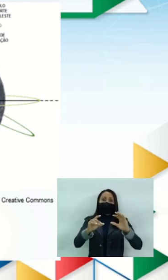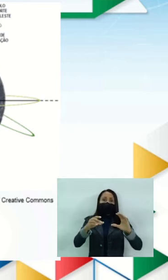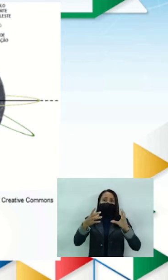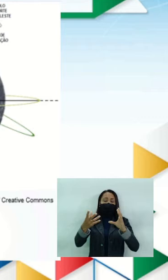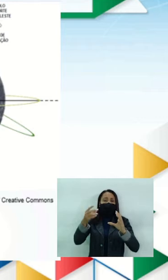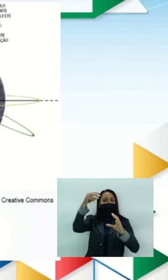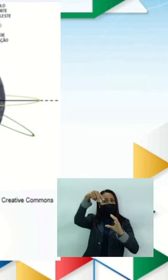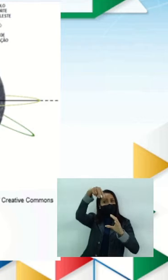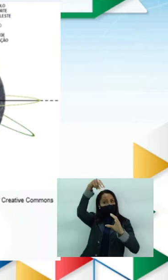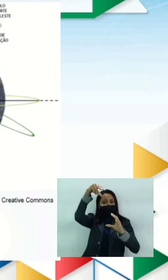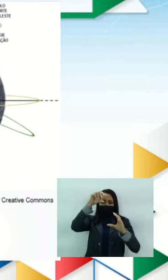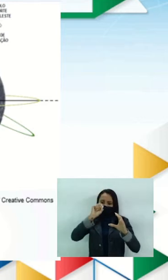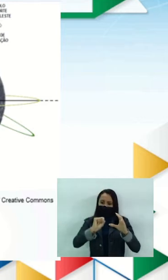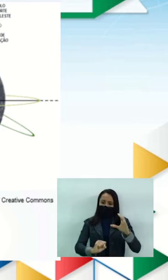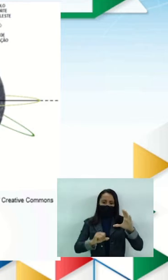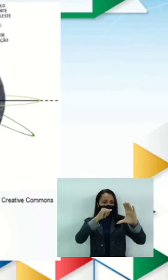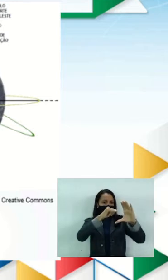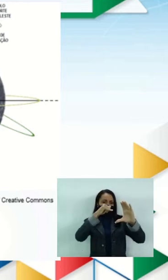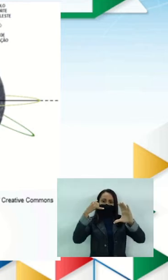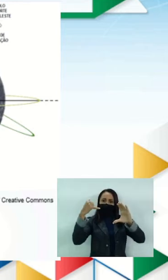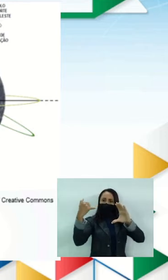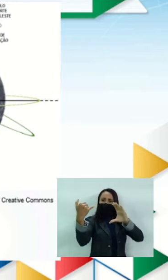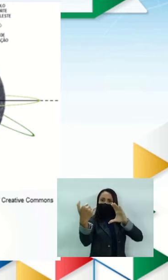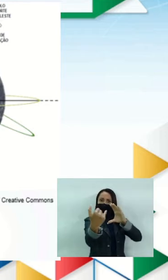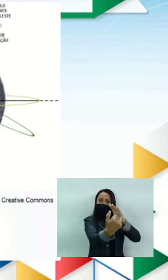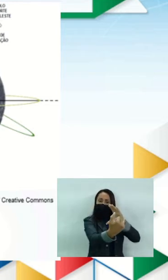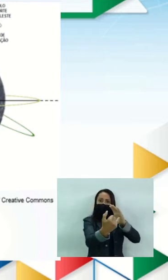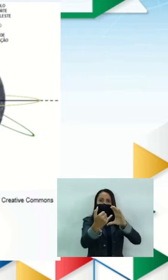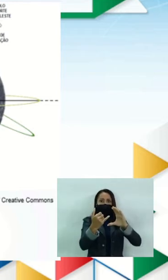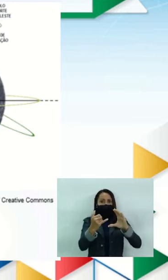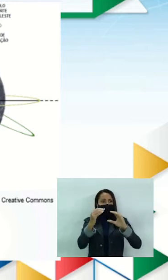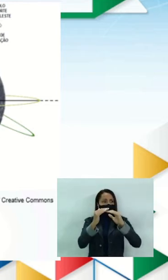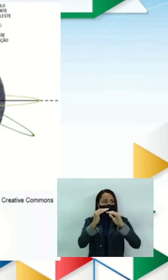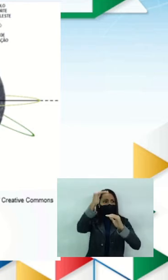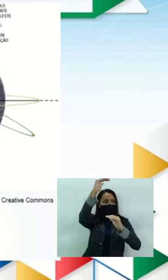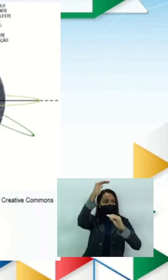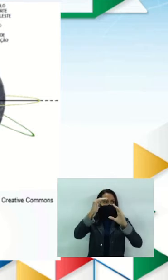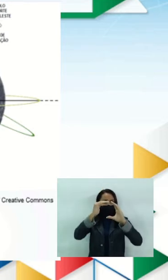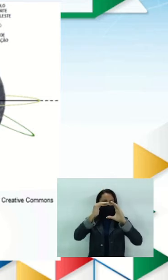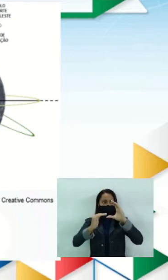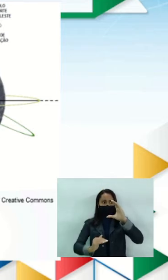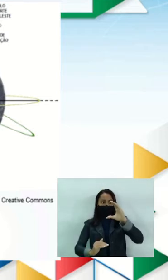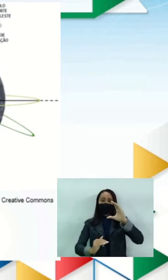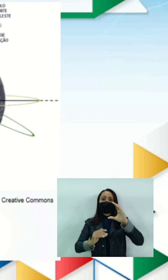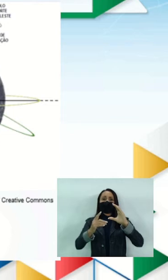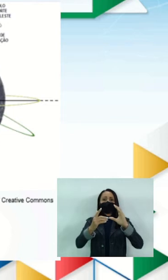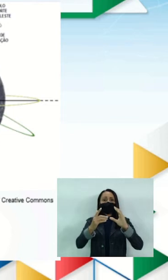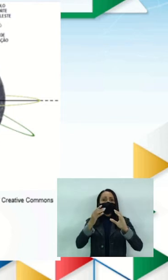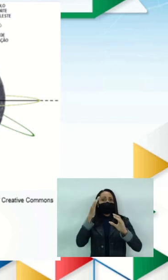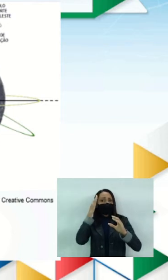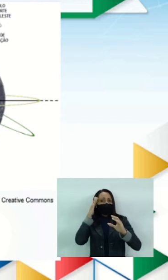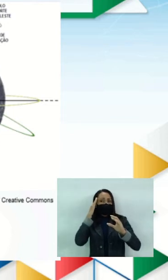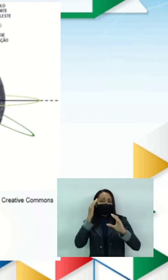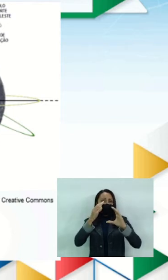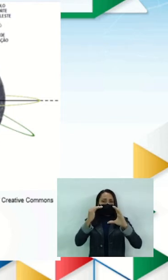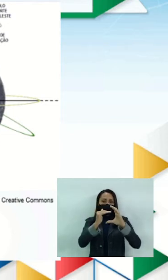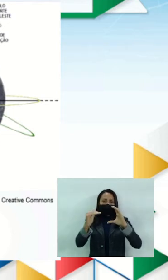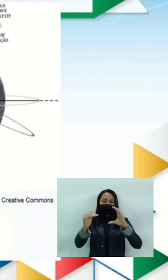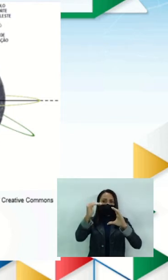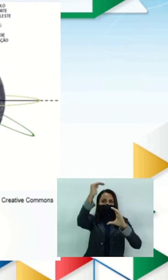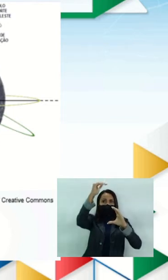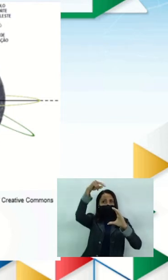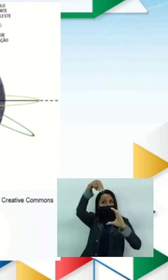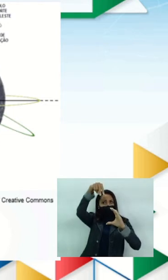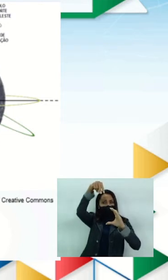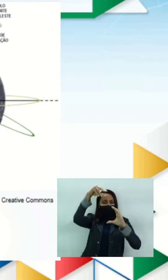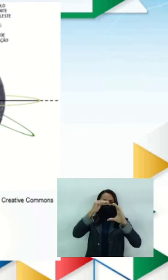norte e sul. Então, a linha do Equador divide a Terra em dois hemisférios. Basta entender que hemisfério norte e hemisfério